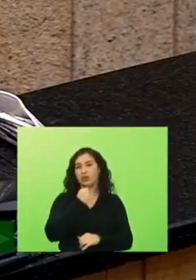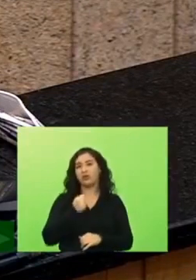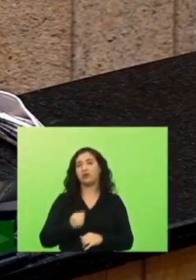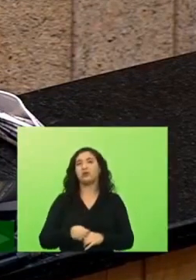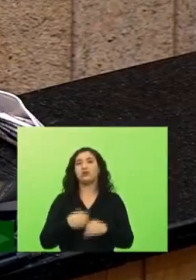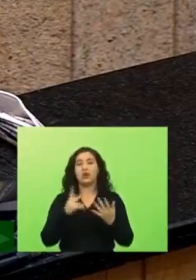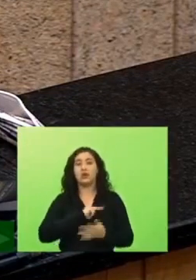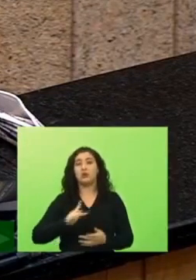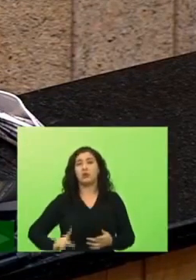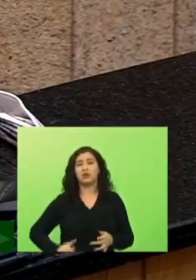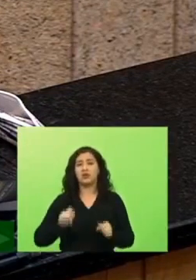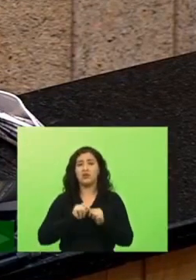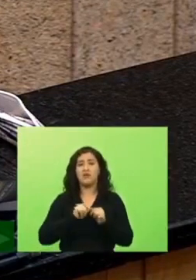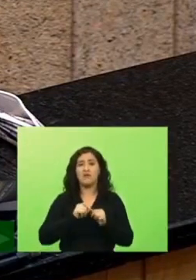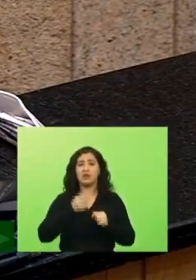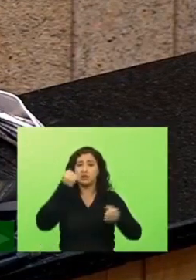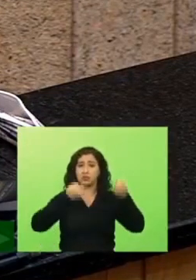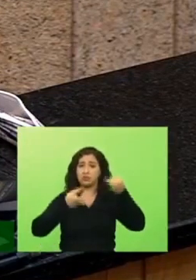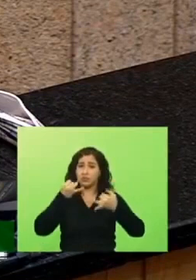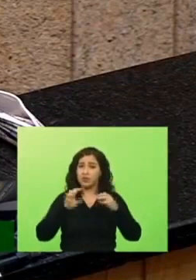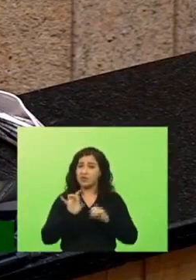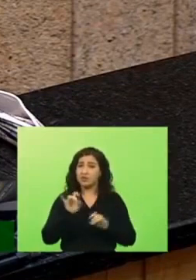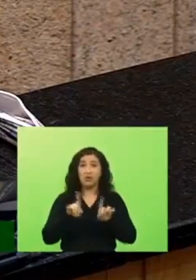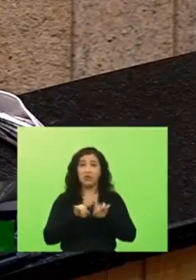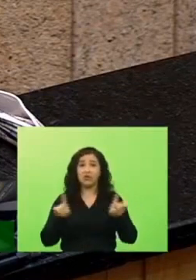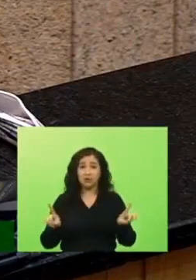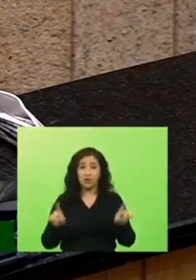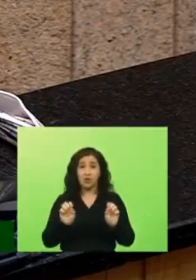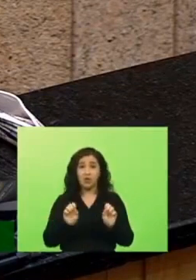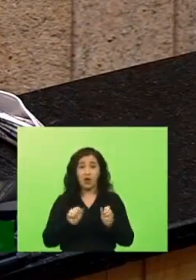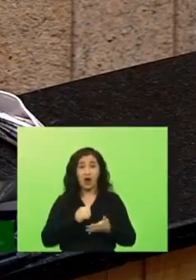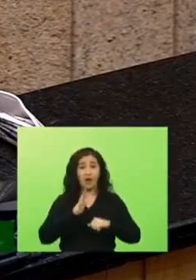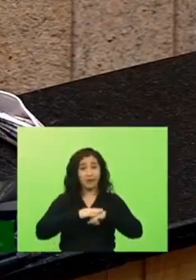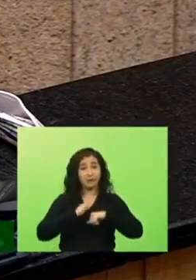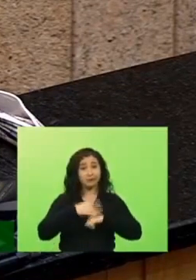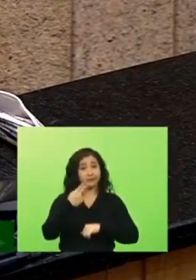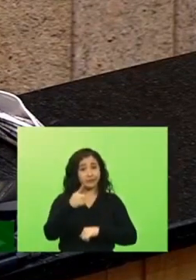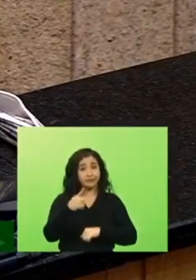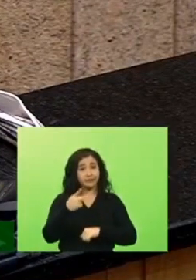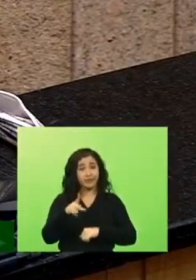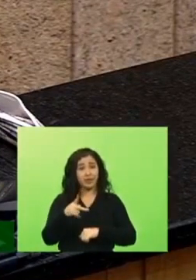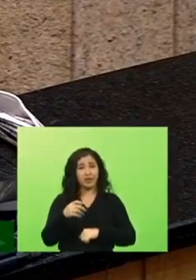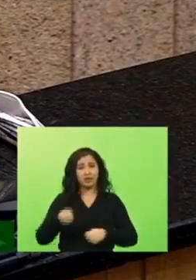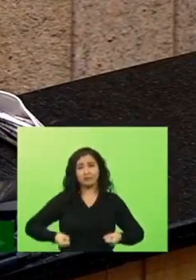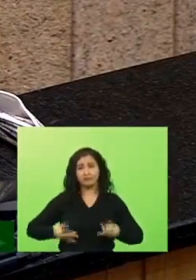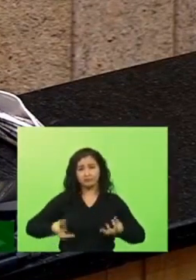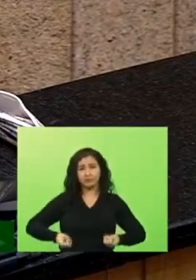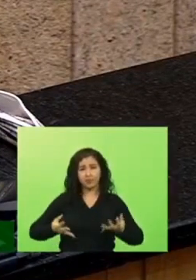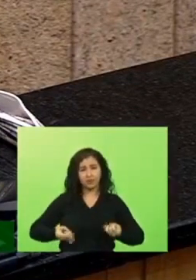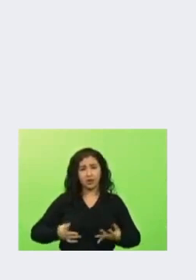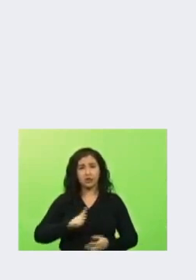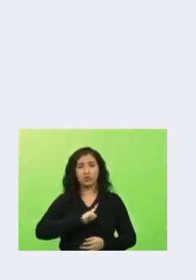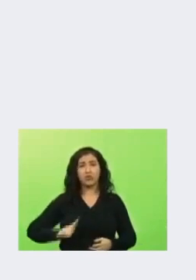presidente tem feito isso não com palavras, mas com ações. Eu gostaria que colocasse na tela aí para mim os gastos que o governo federal já teve